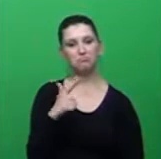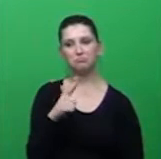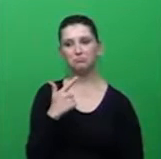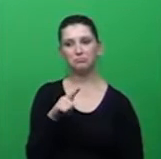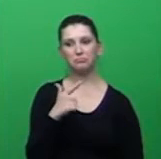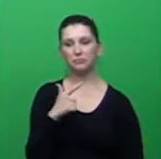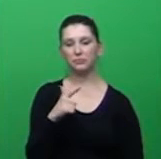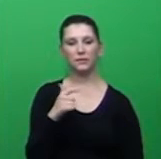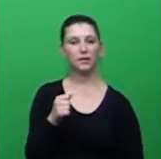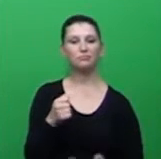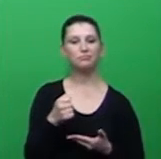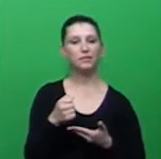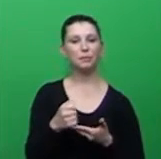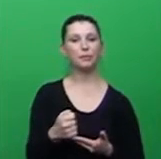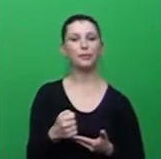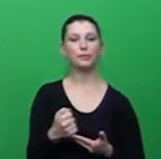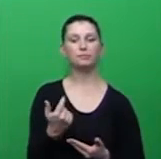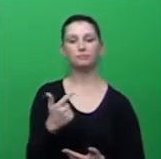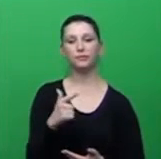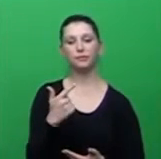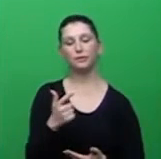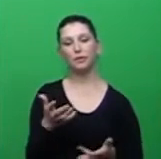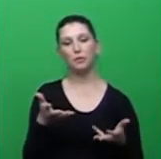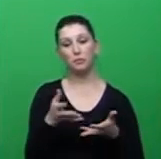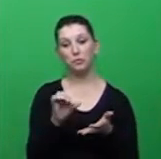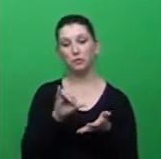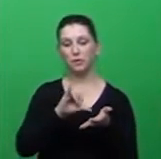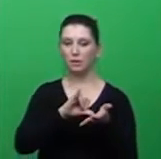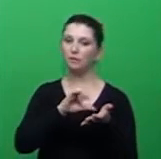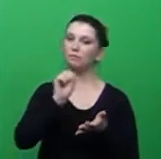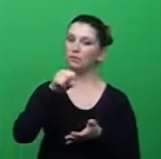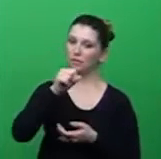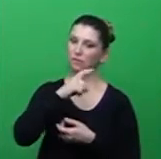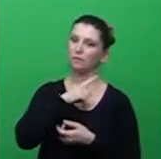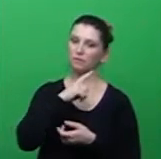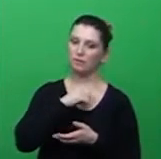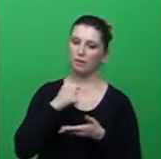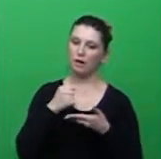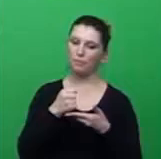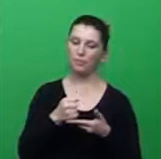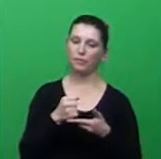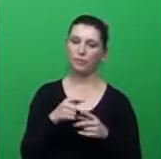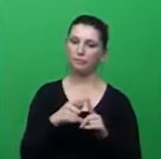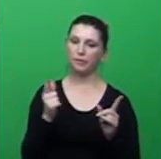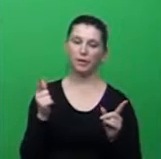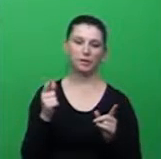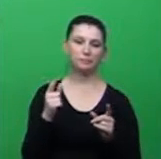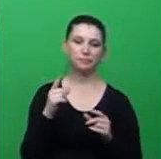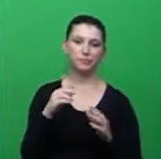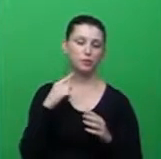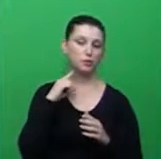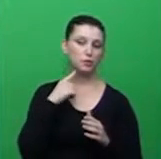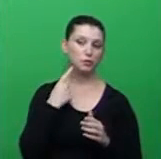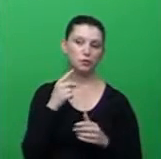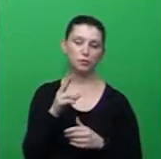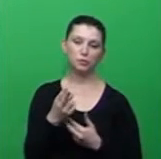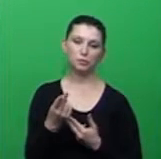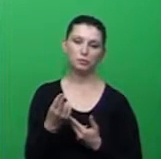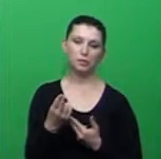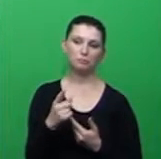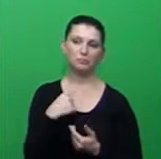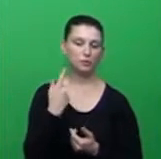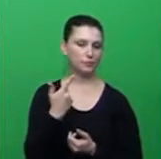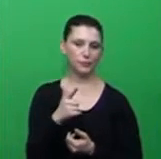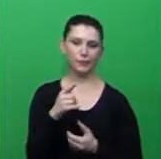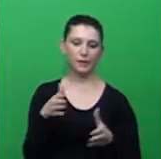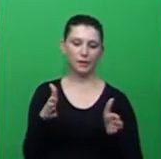o apoio que o centro da cidade hoje tem. Porque lá nós não temos esses tanques aí para receber